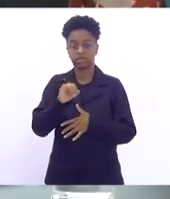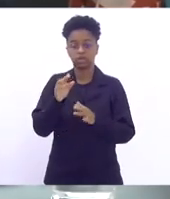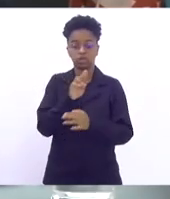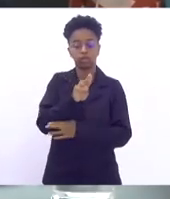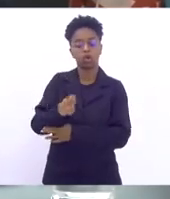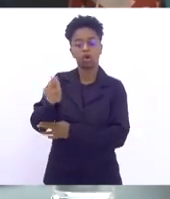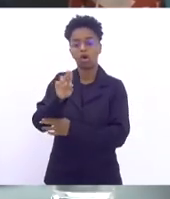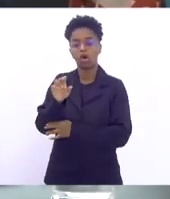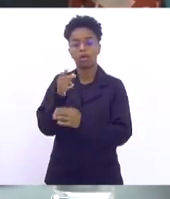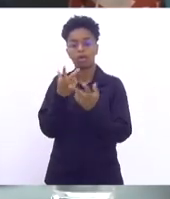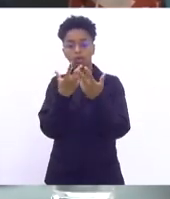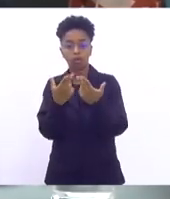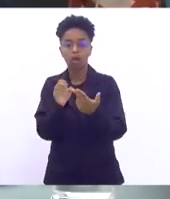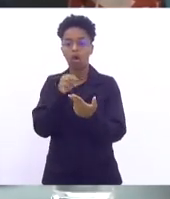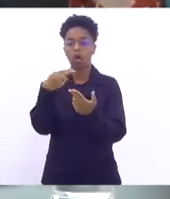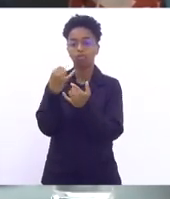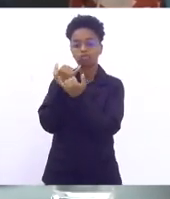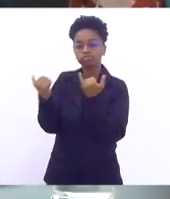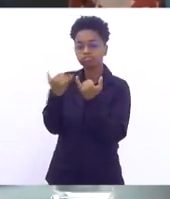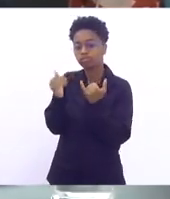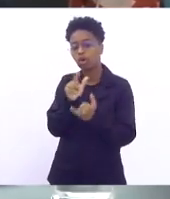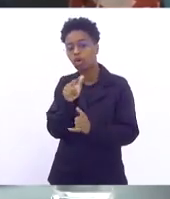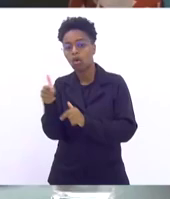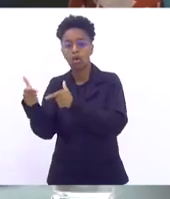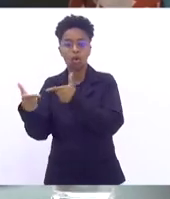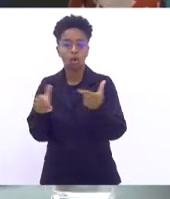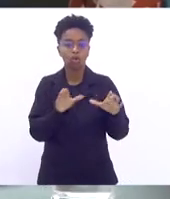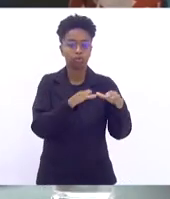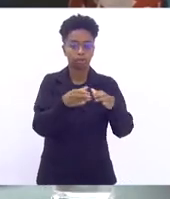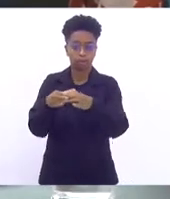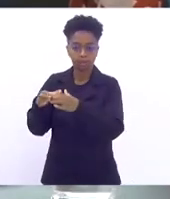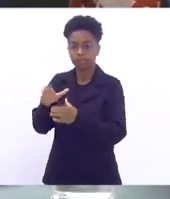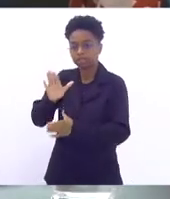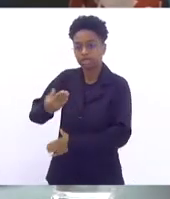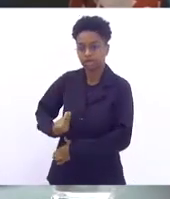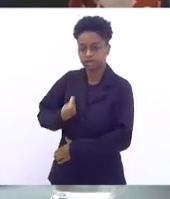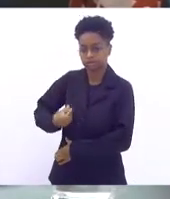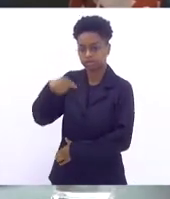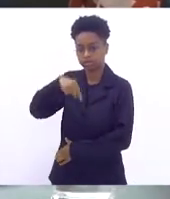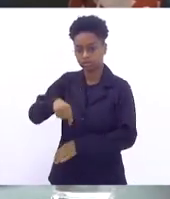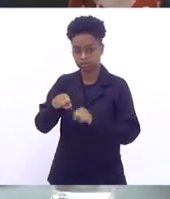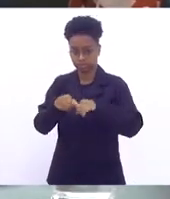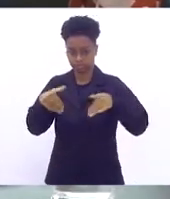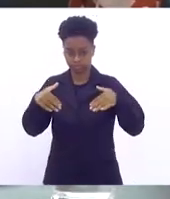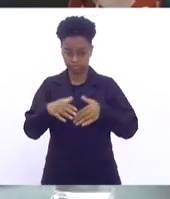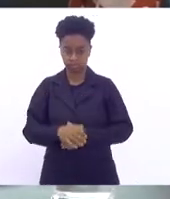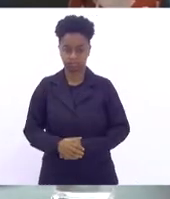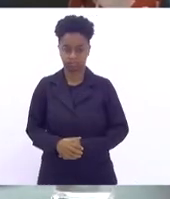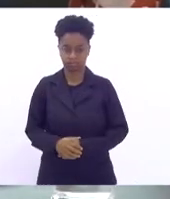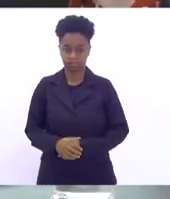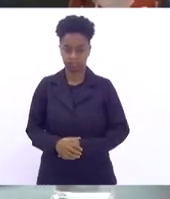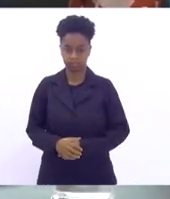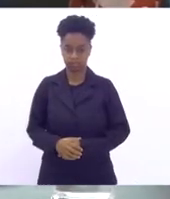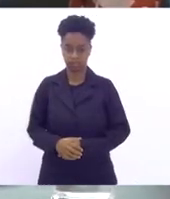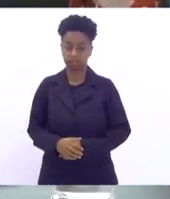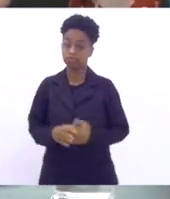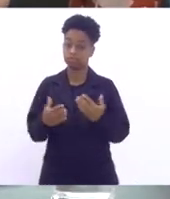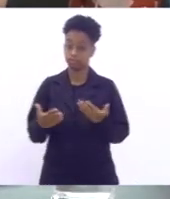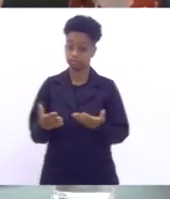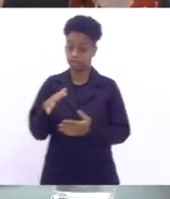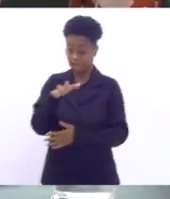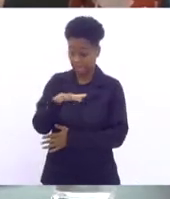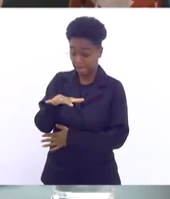a de outra frente parlamentar ou comissão permanente condicionamento desta Assembleia Legislativa aí neste caso